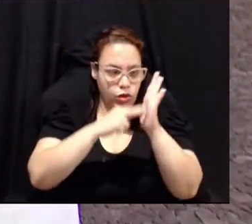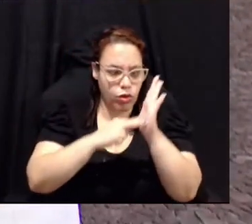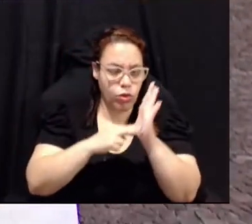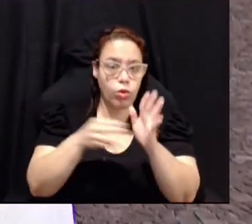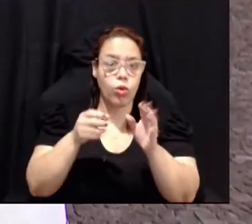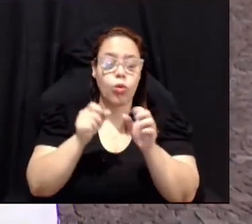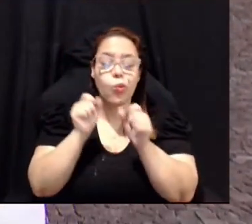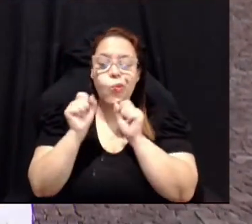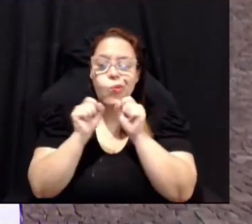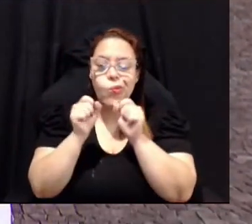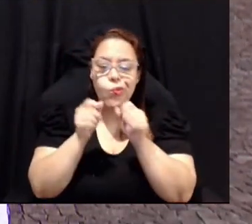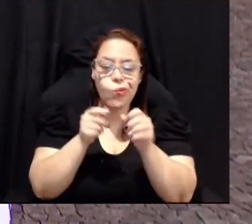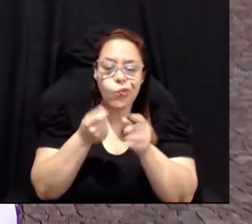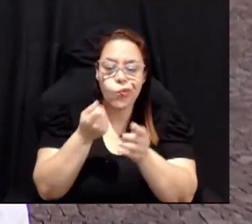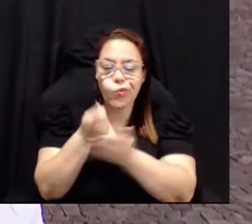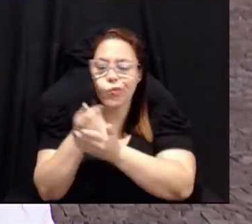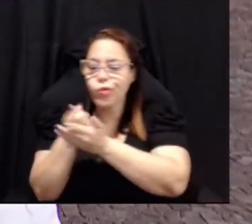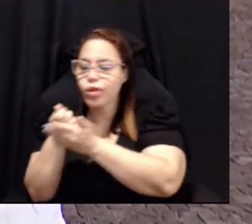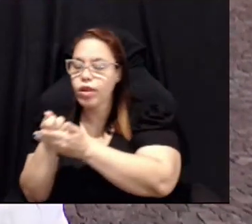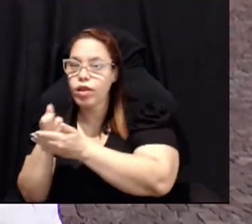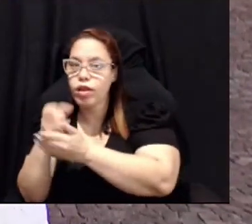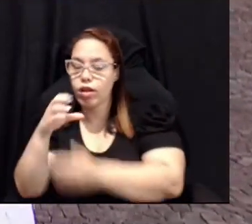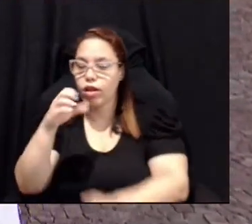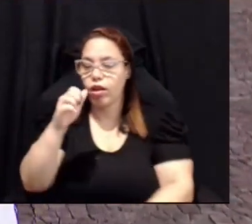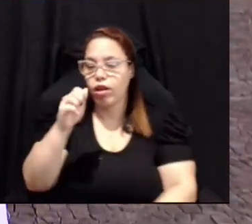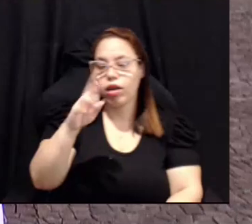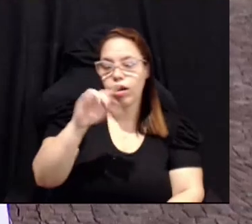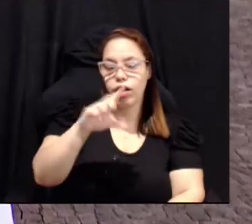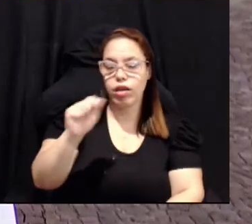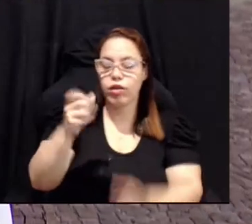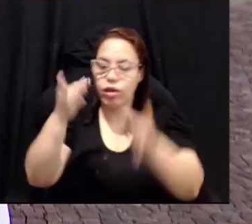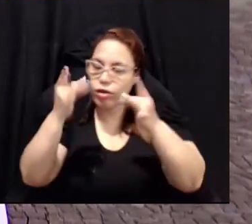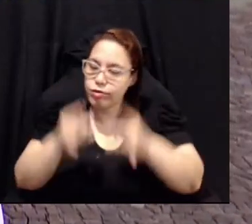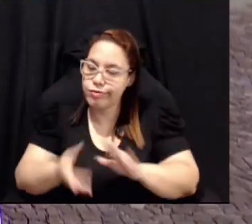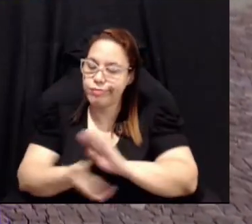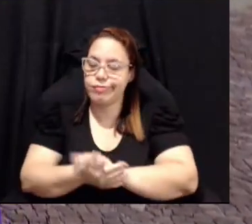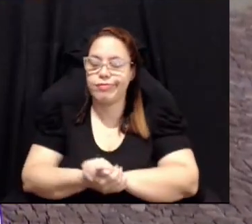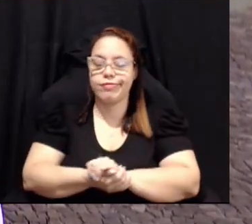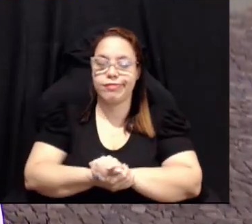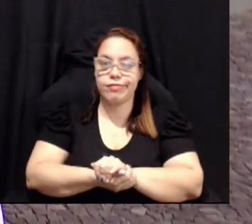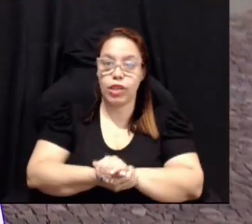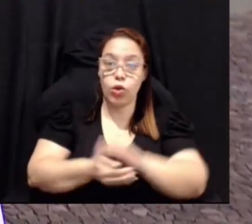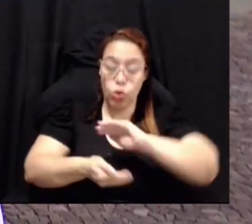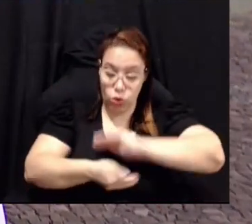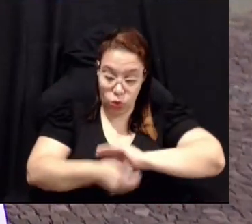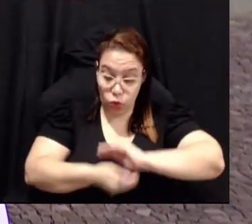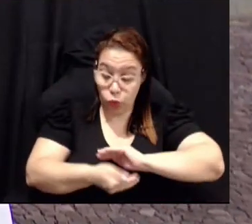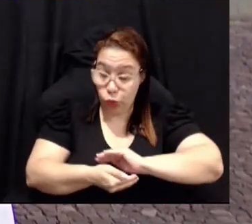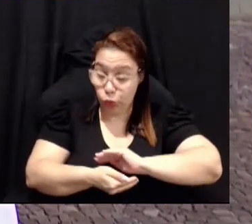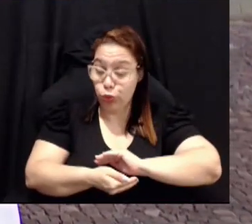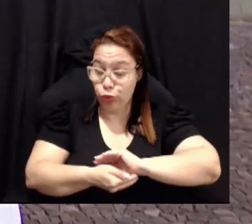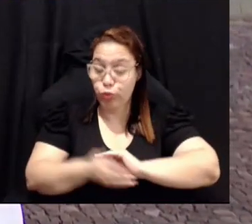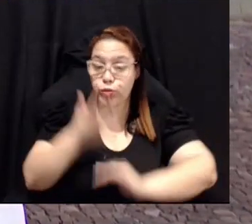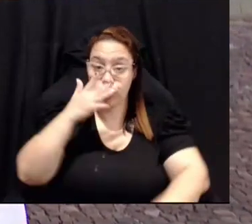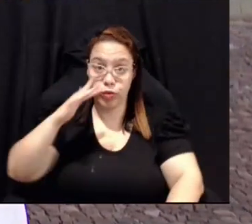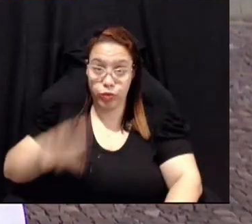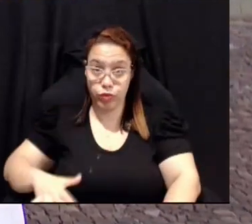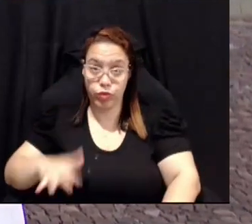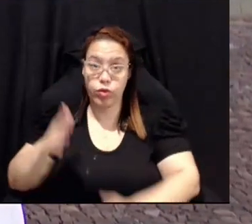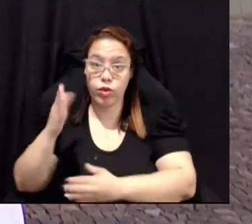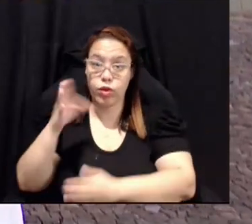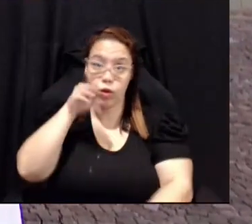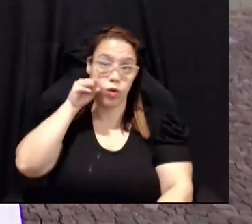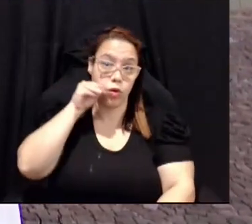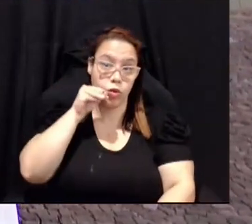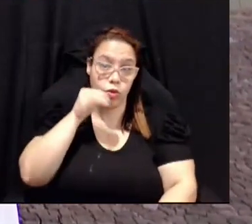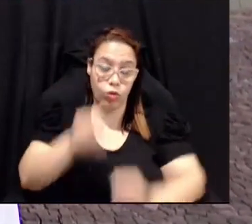esse dinheiro, e a Carla vai detalhar agora para a gente. Através do fundo da criança, do adolescente e o Fundo Municipal